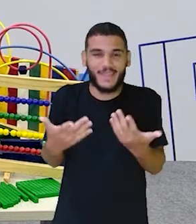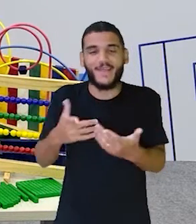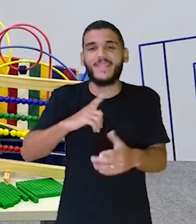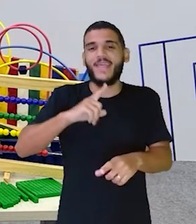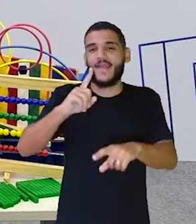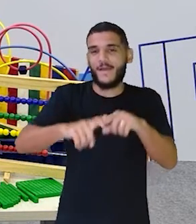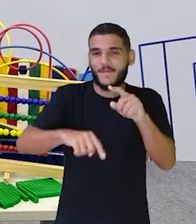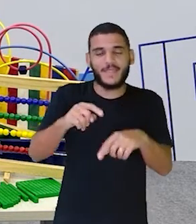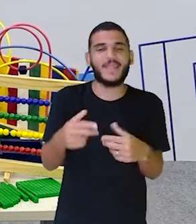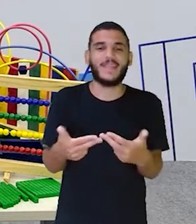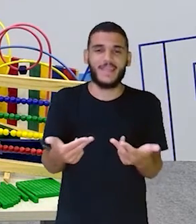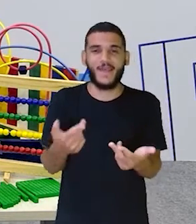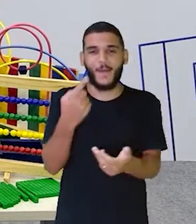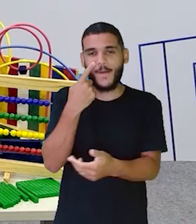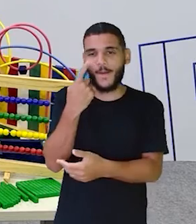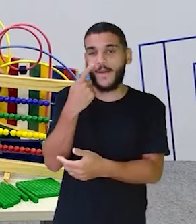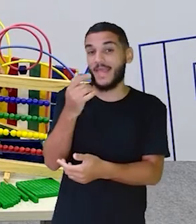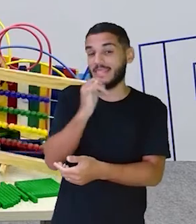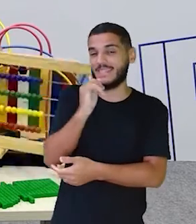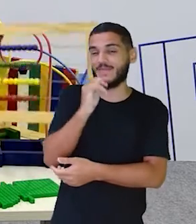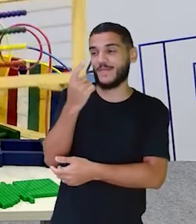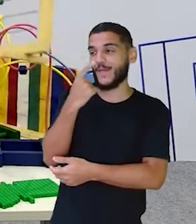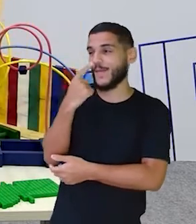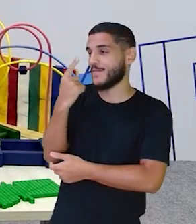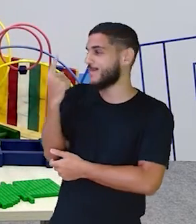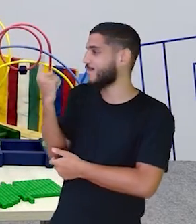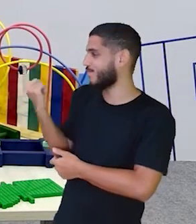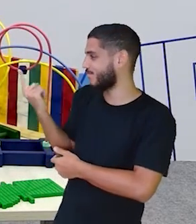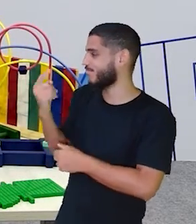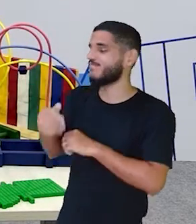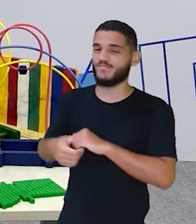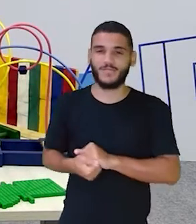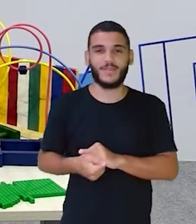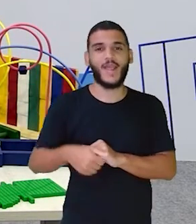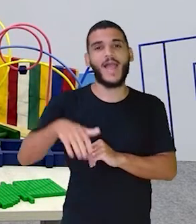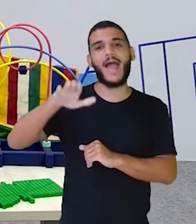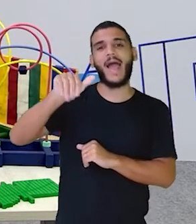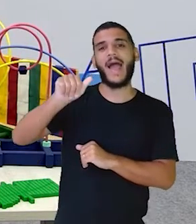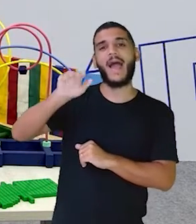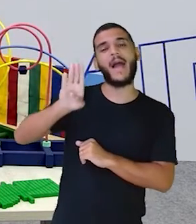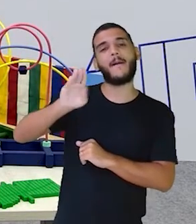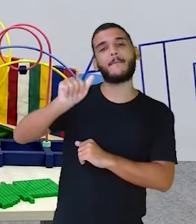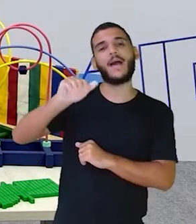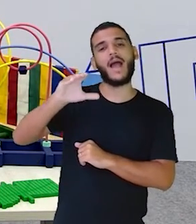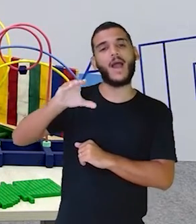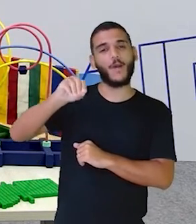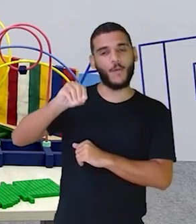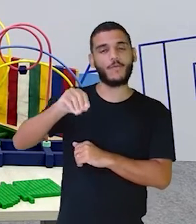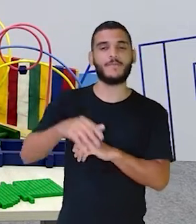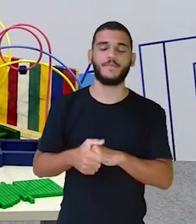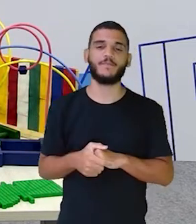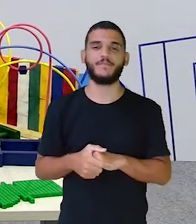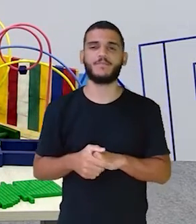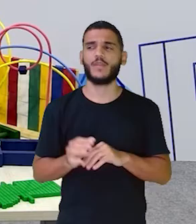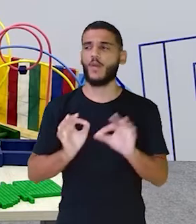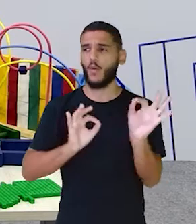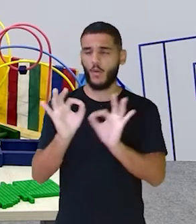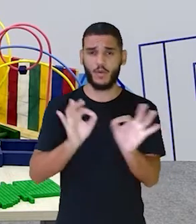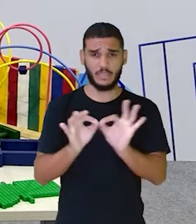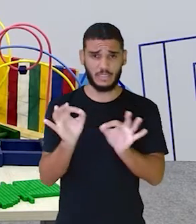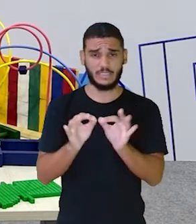material desse, por exemplo, esse material aqui, esse ábaco. Aí ele pega e coloca de uma maneira que para